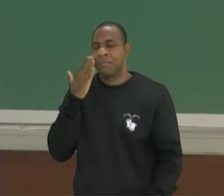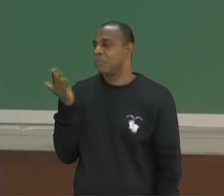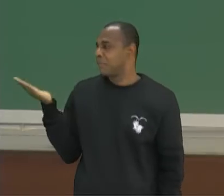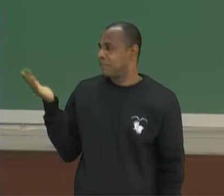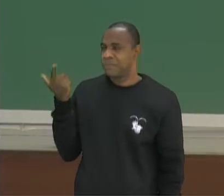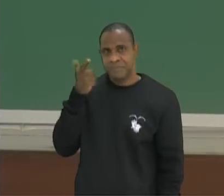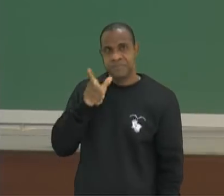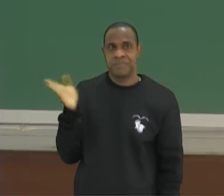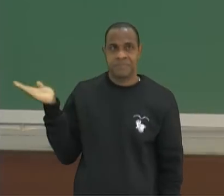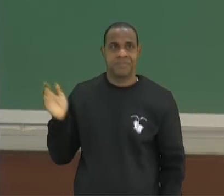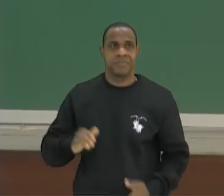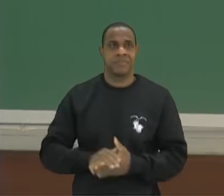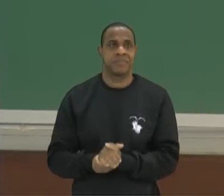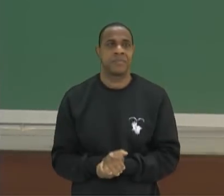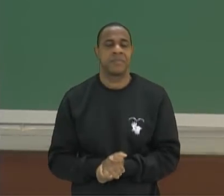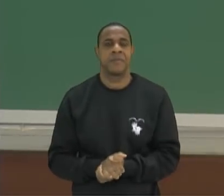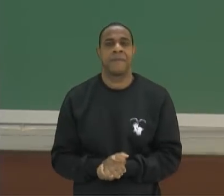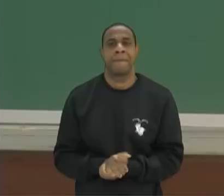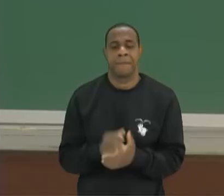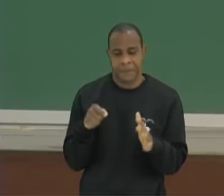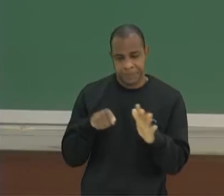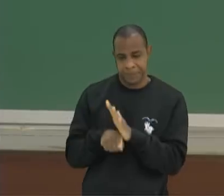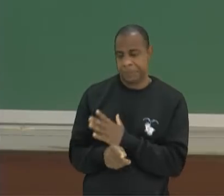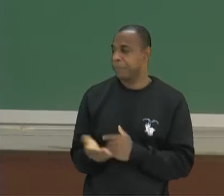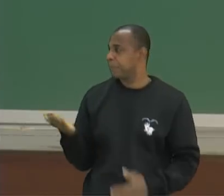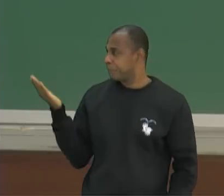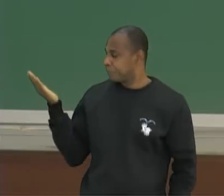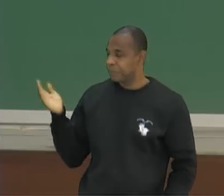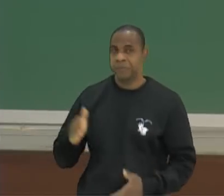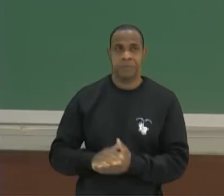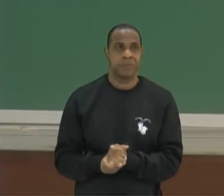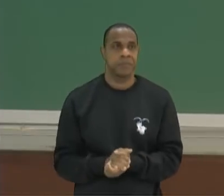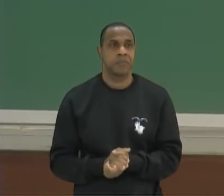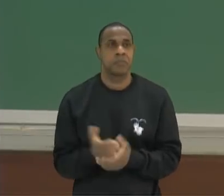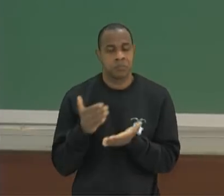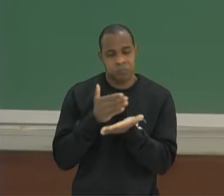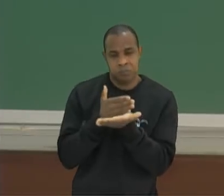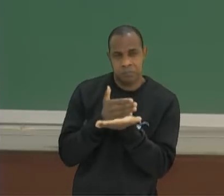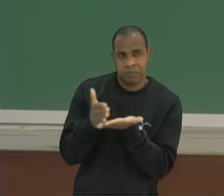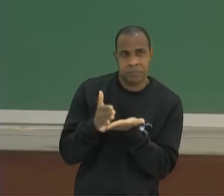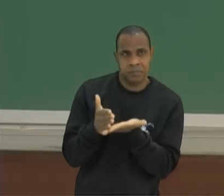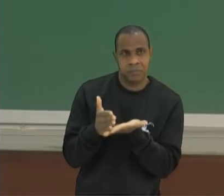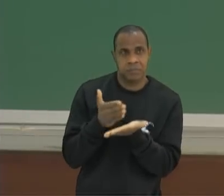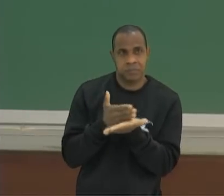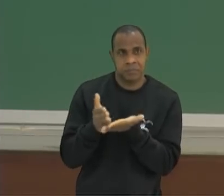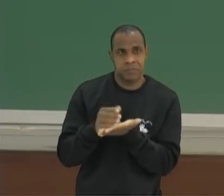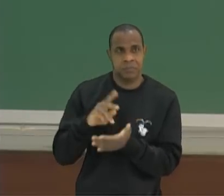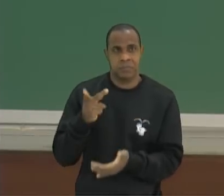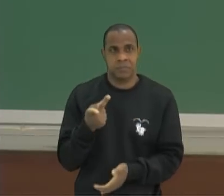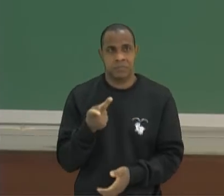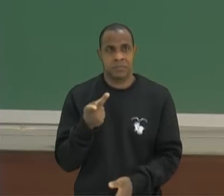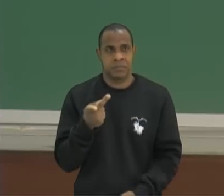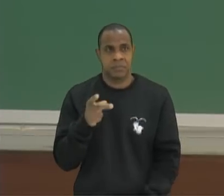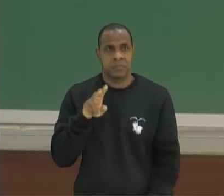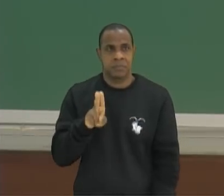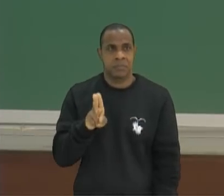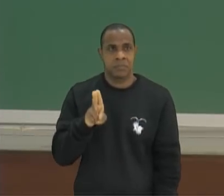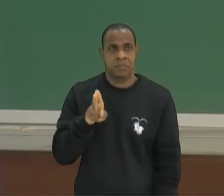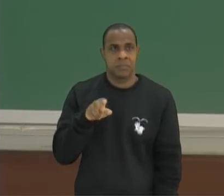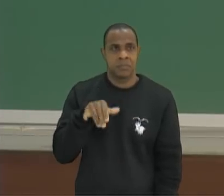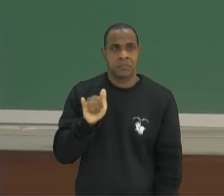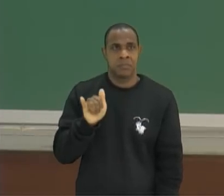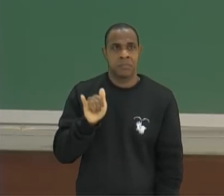nossa próxima tela? Temos um quiz sobre o princípio de Huygens. Marque verdadeiro ou falso